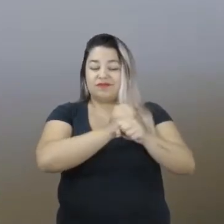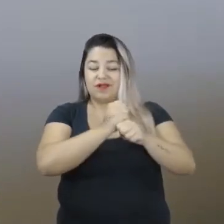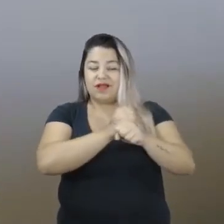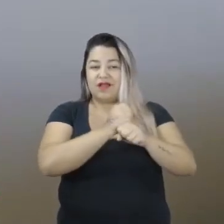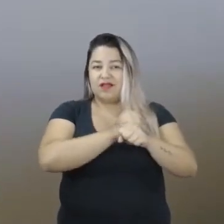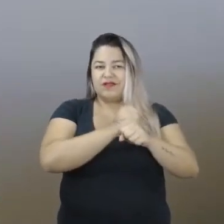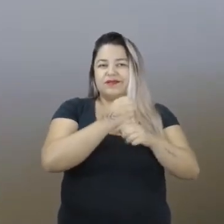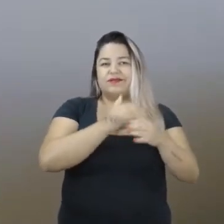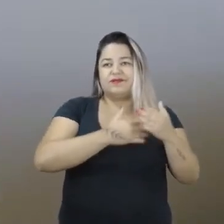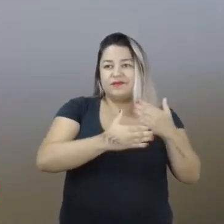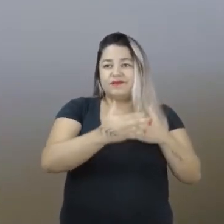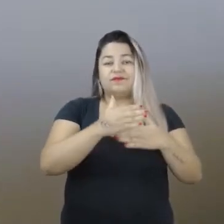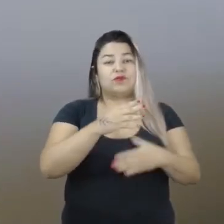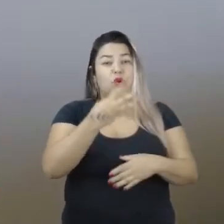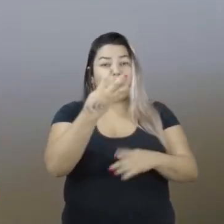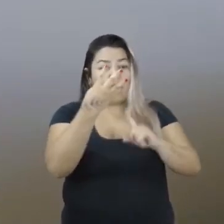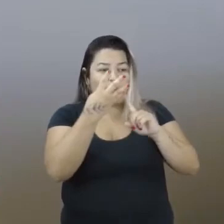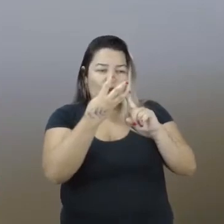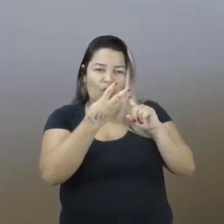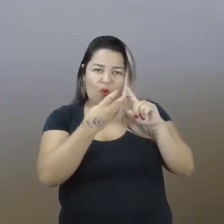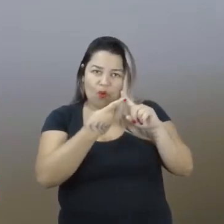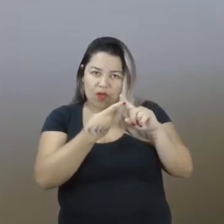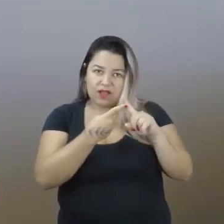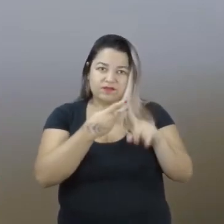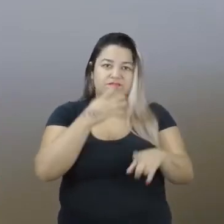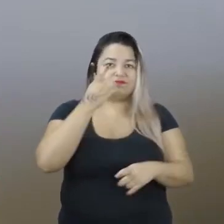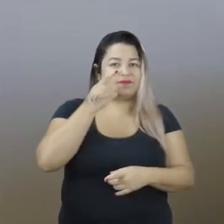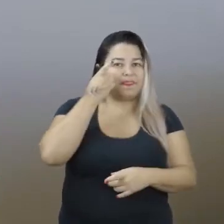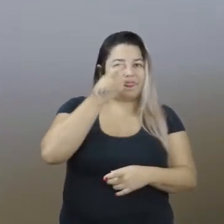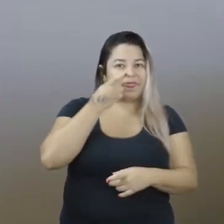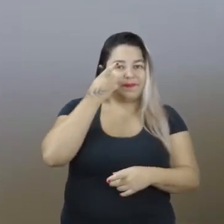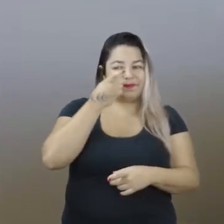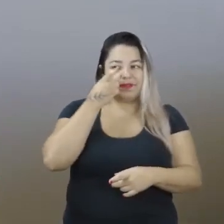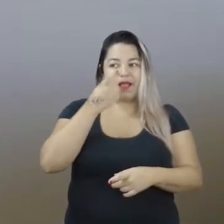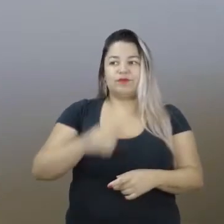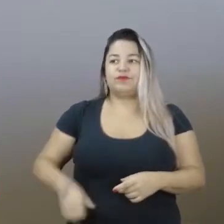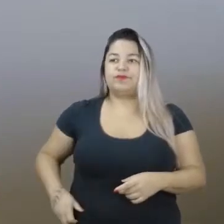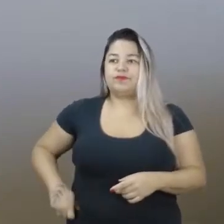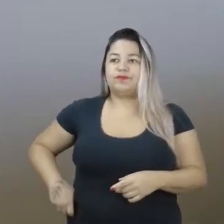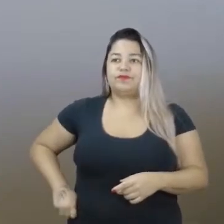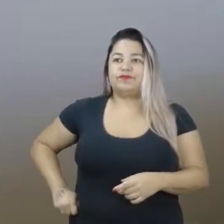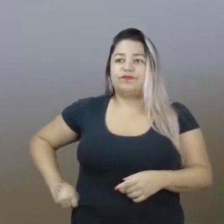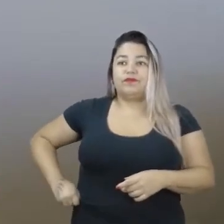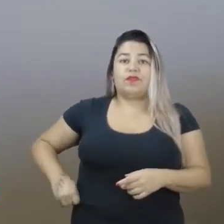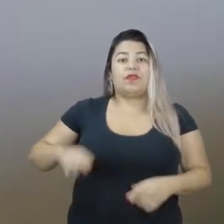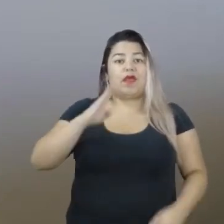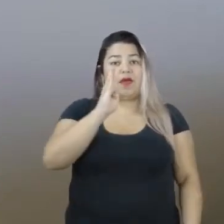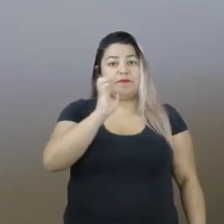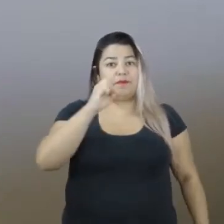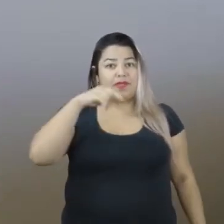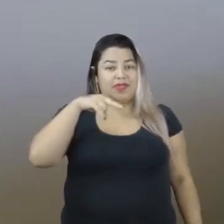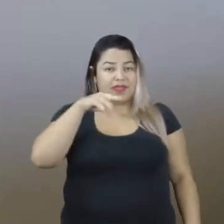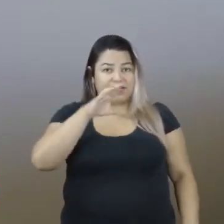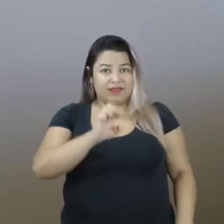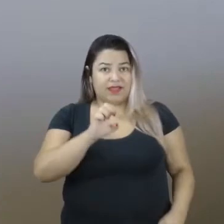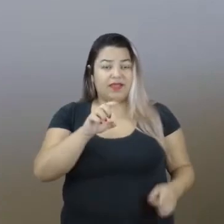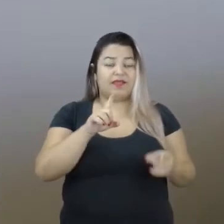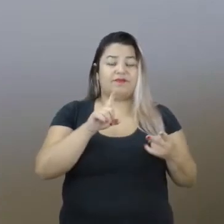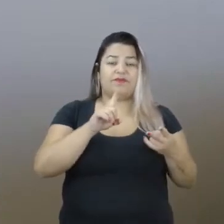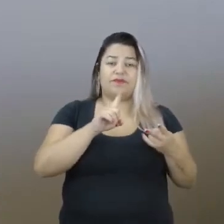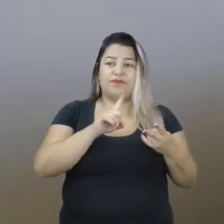já, nós éramos 4 parlamentares da bancada negra. Eu, a Bené, ambos do